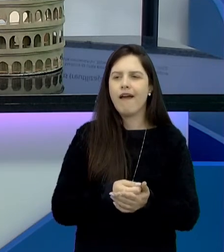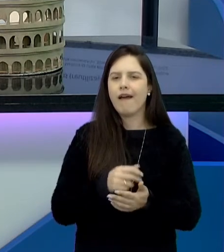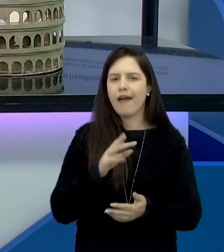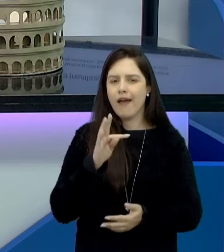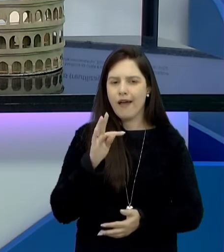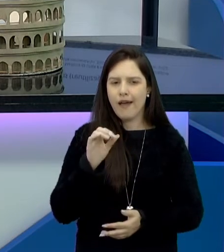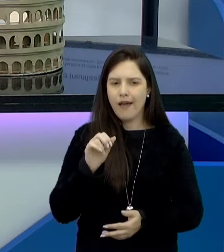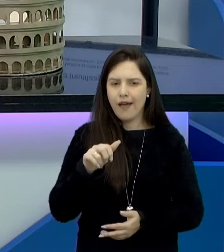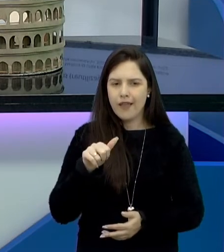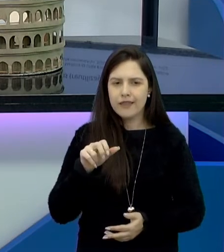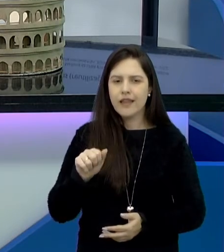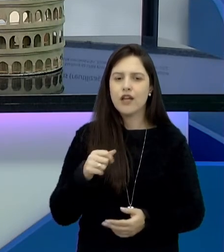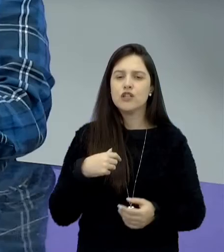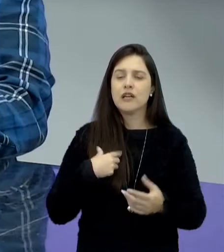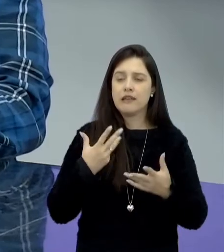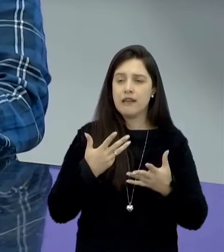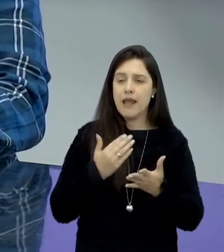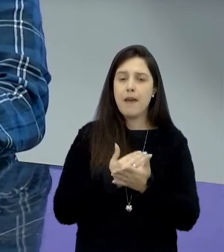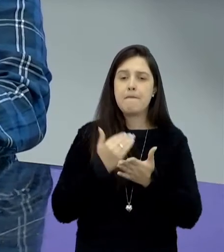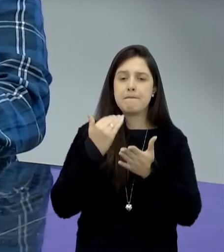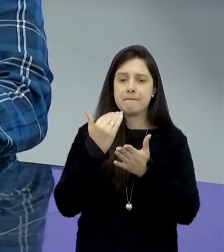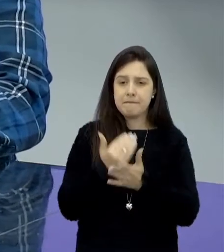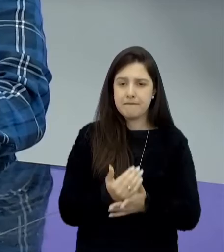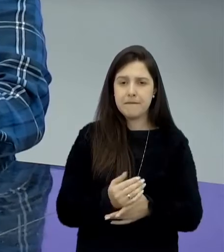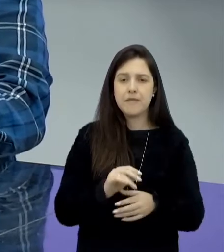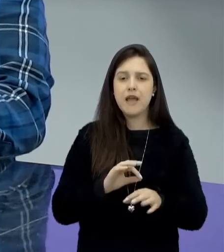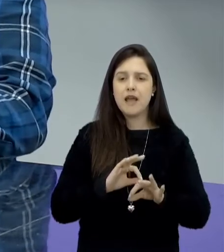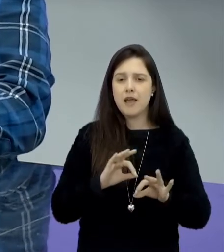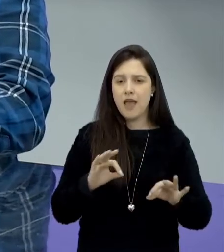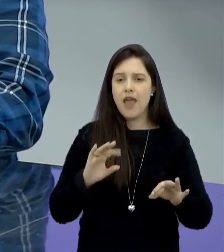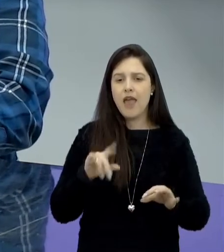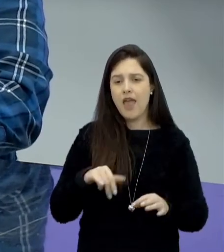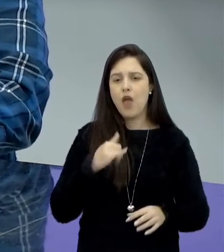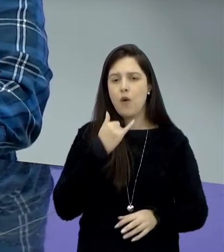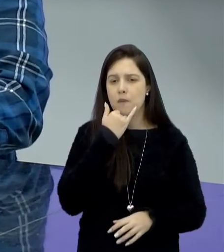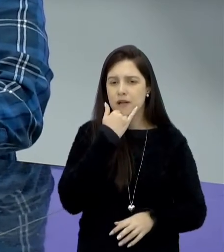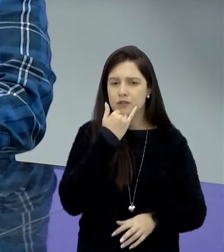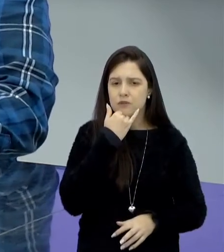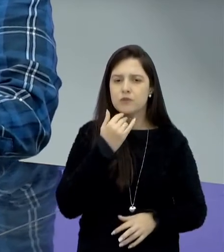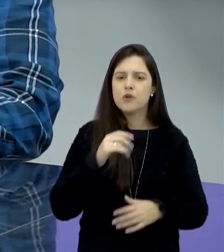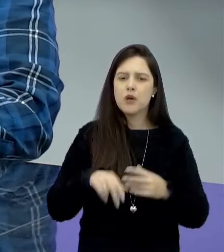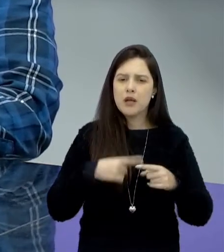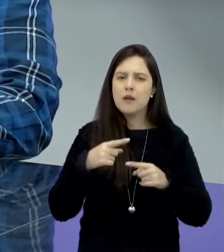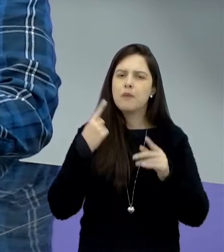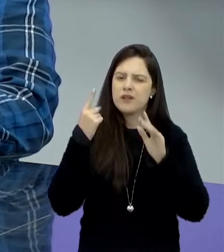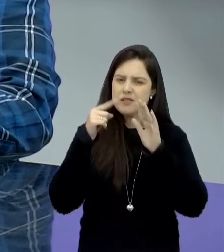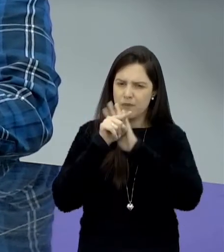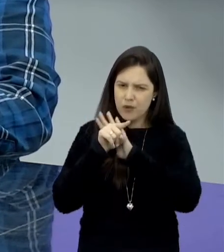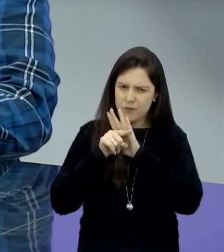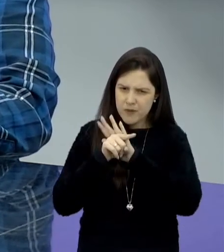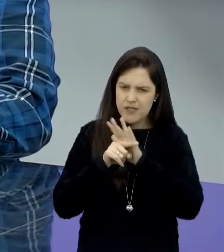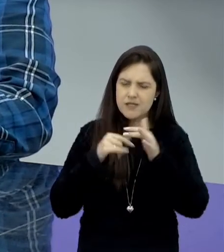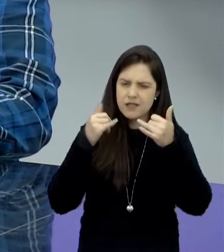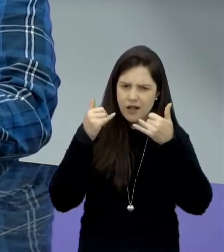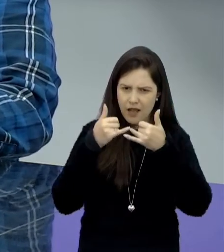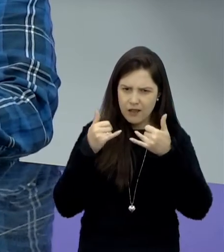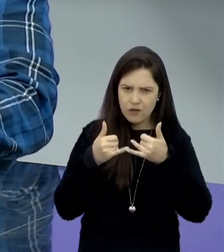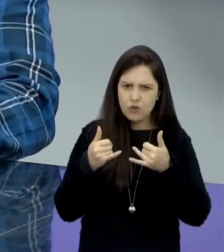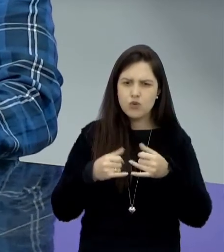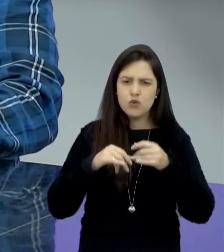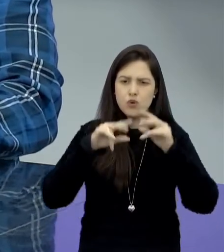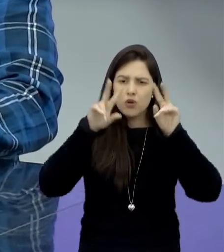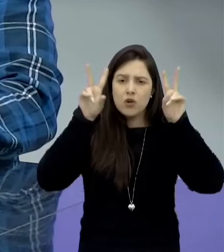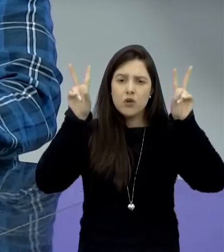eles queriam um pouco mais, enfim. Foi uma grande disputa, então depois vocês podem pesquisar na internet sobre